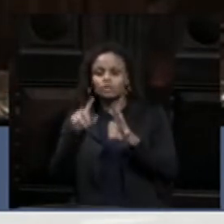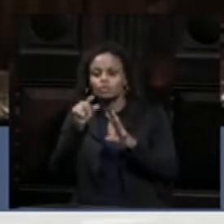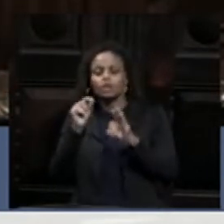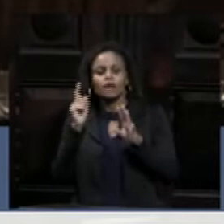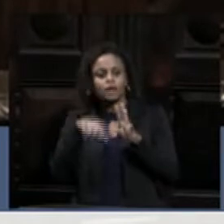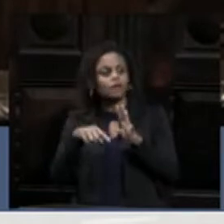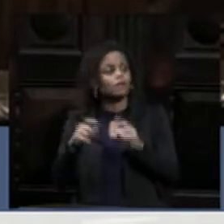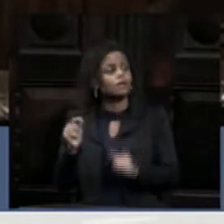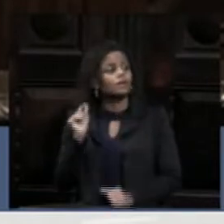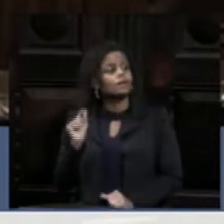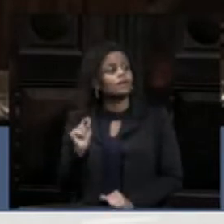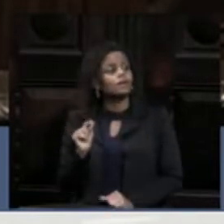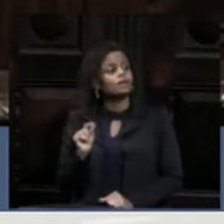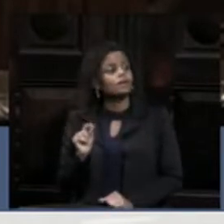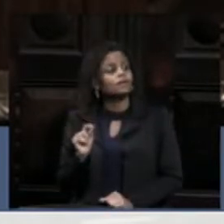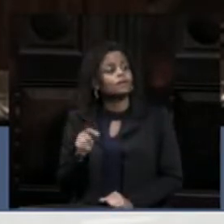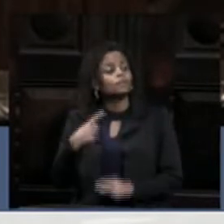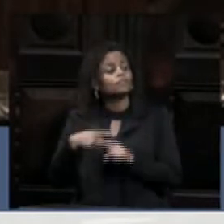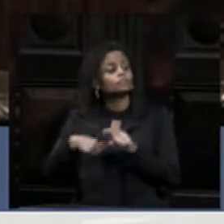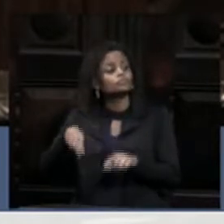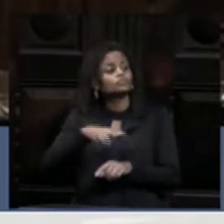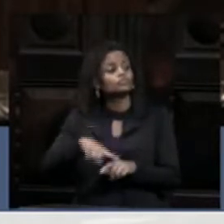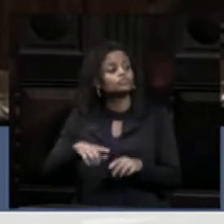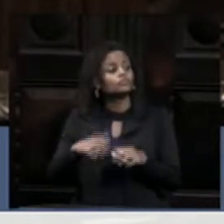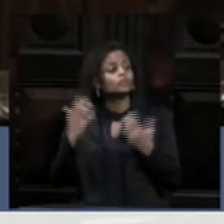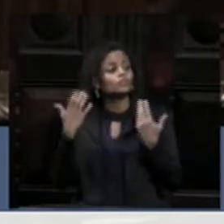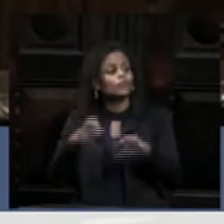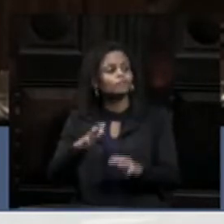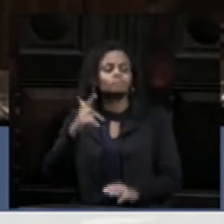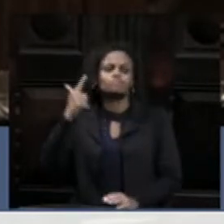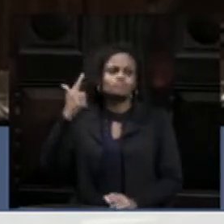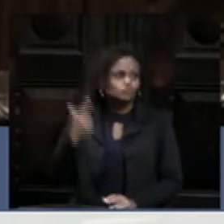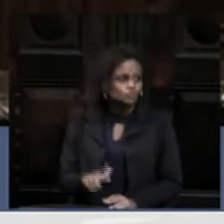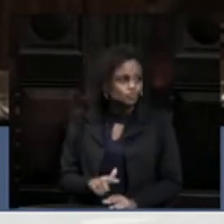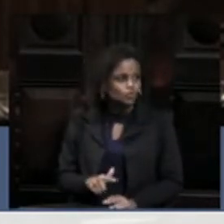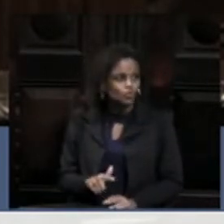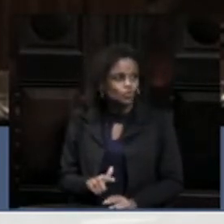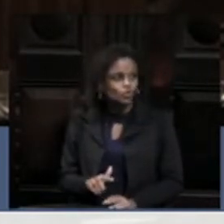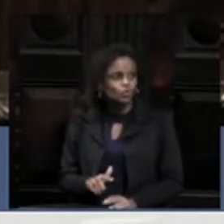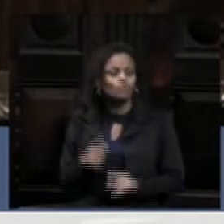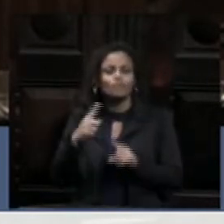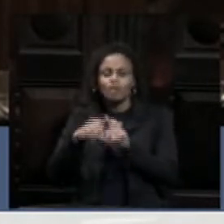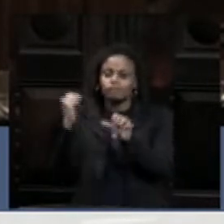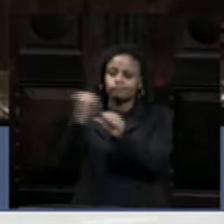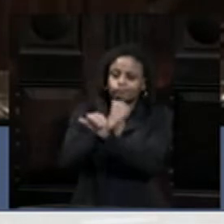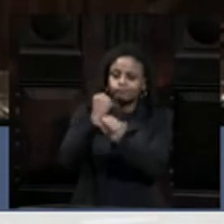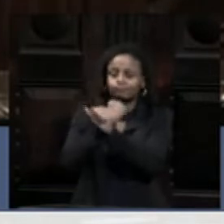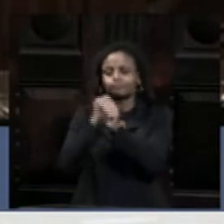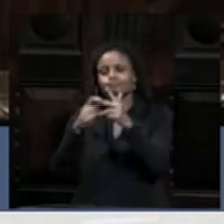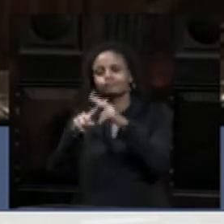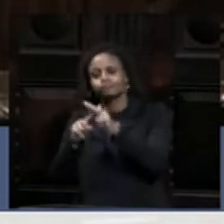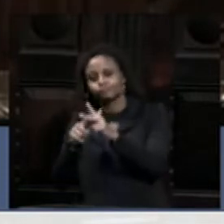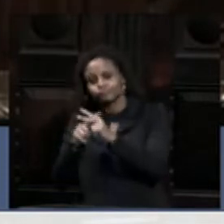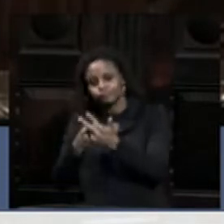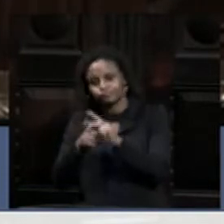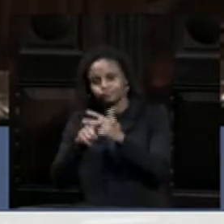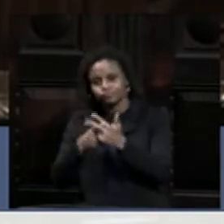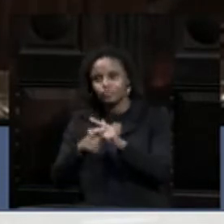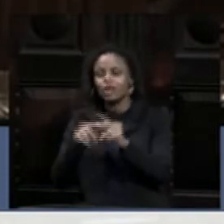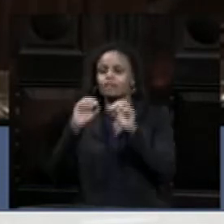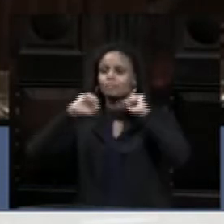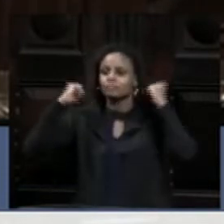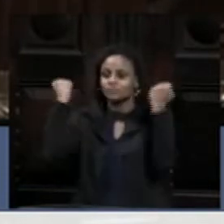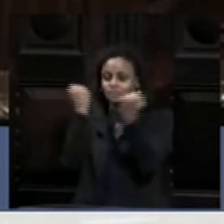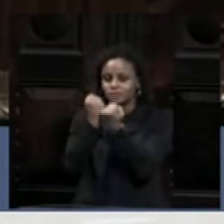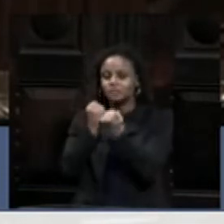aspecto, porque nós não queremos, mais uma vez, ver reformas no Maracanã, que têm custo, e ainda que